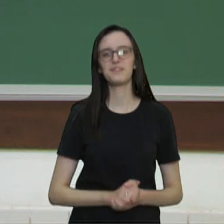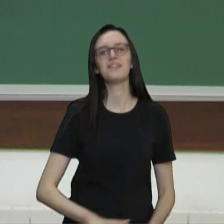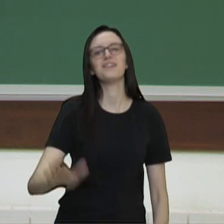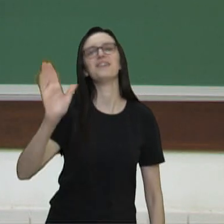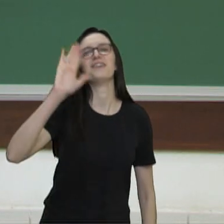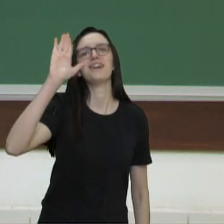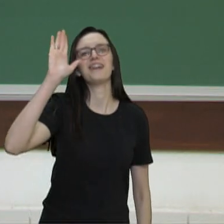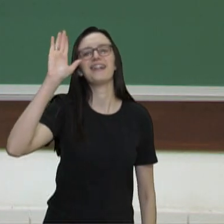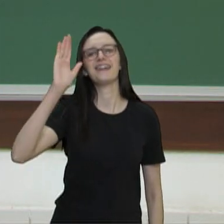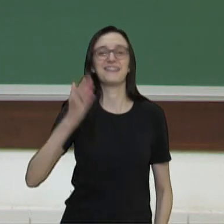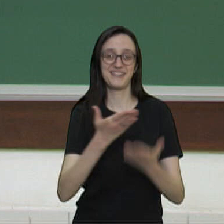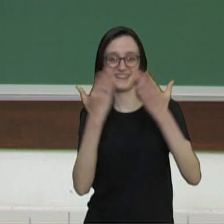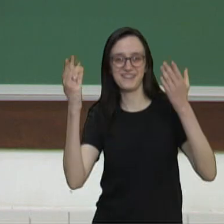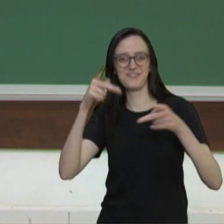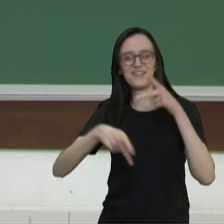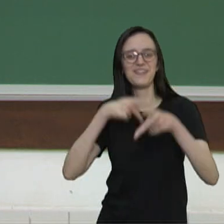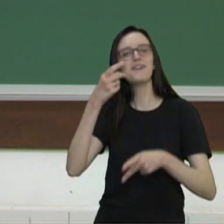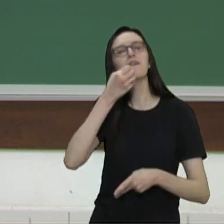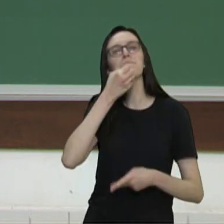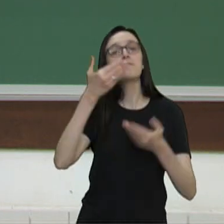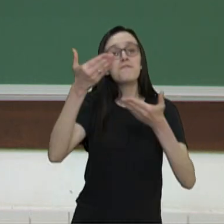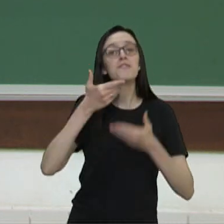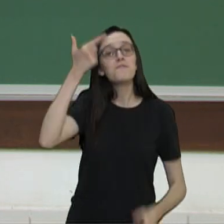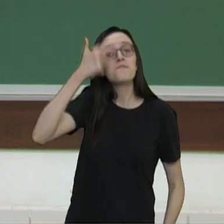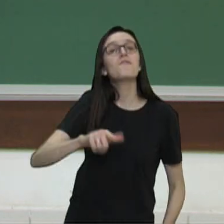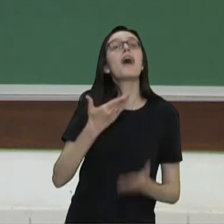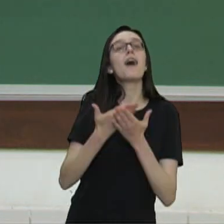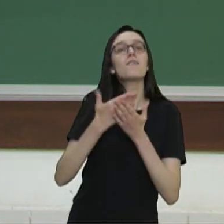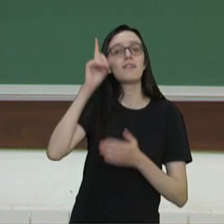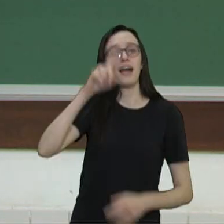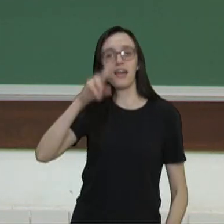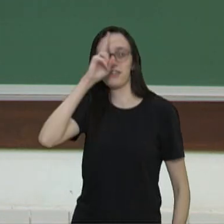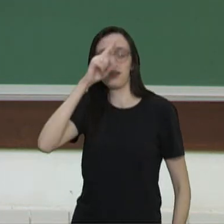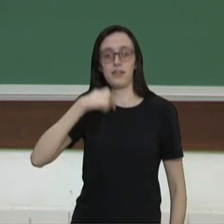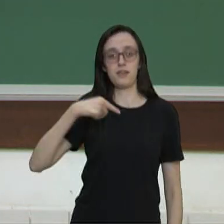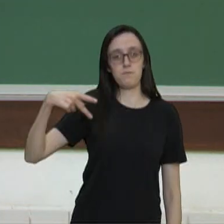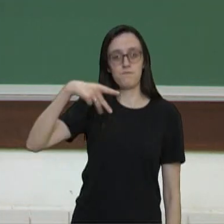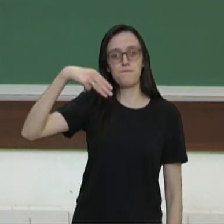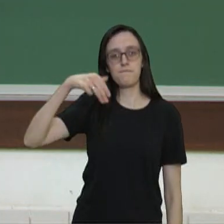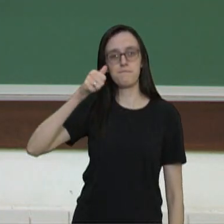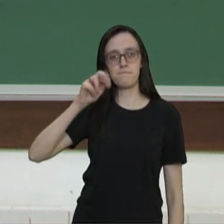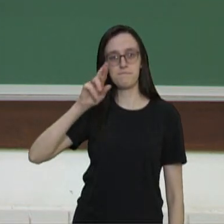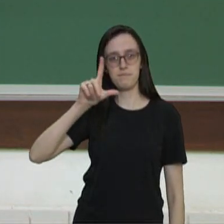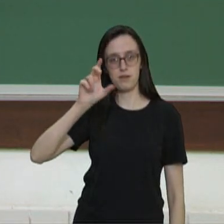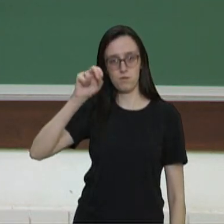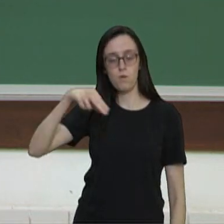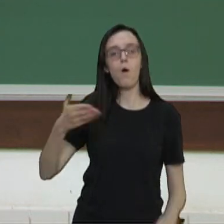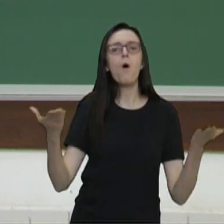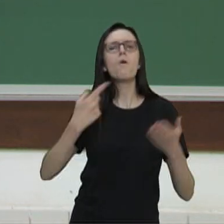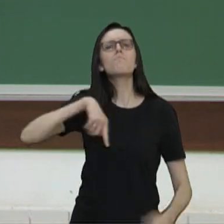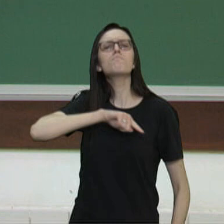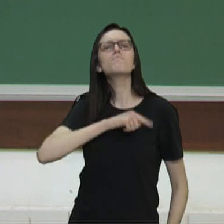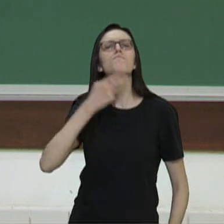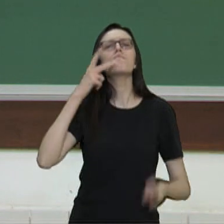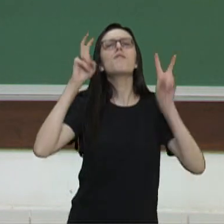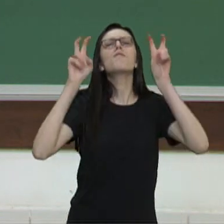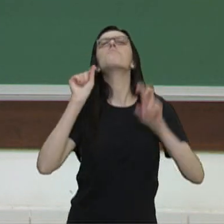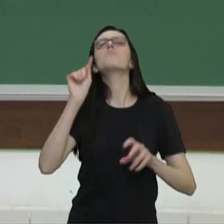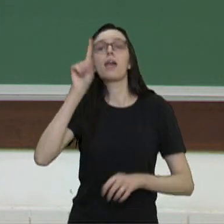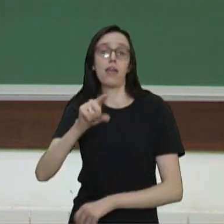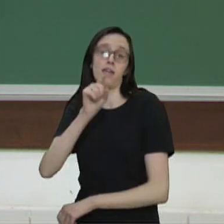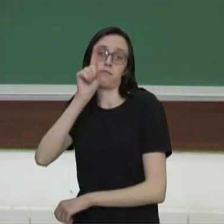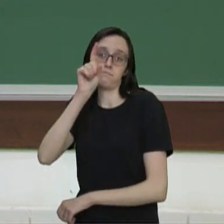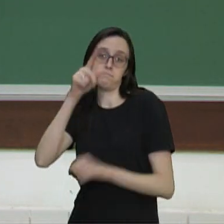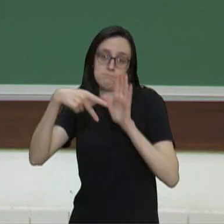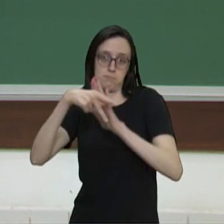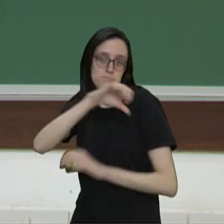Olá, povo! Bem-vindos a mais uma aula de História. Eu sou o professor Marlon e a gente vem hoje para a nossa 8ª aula